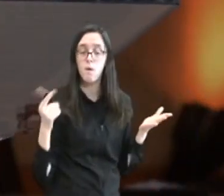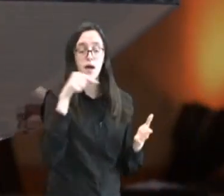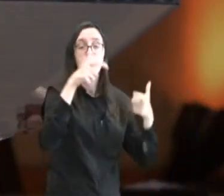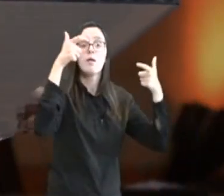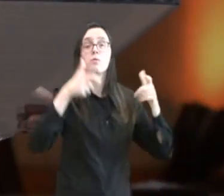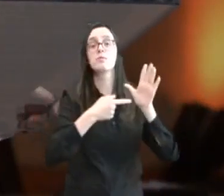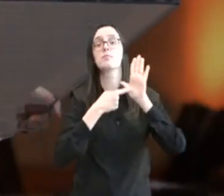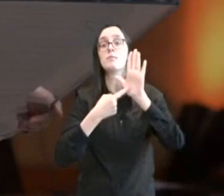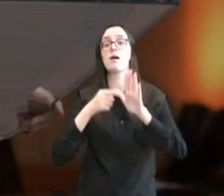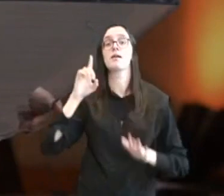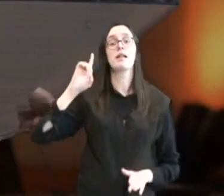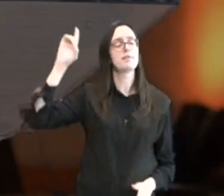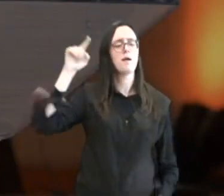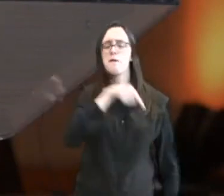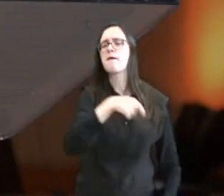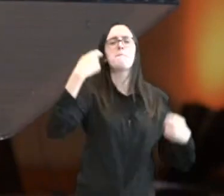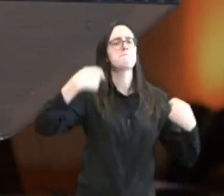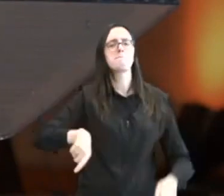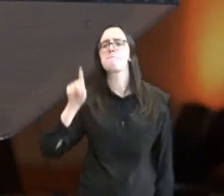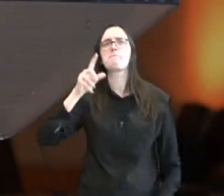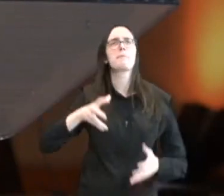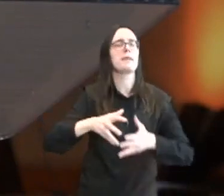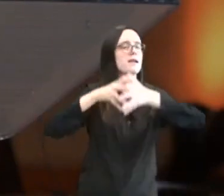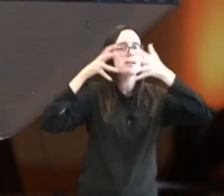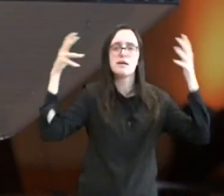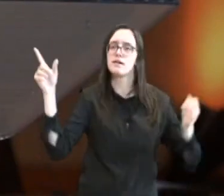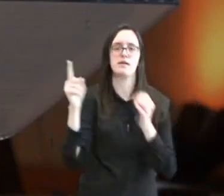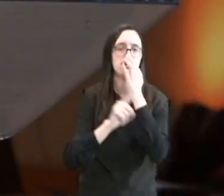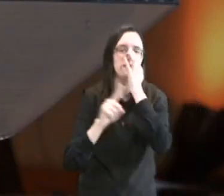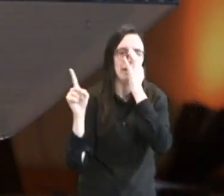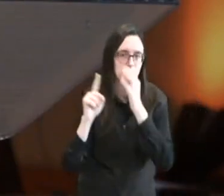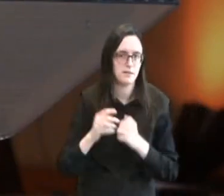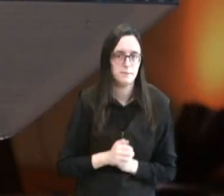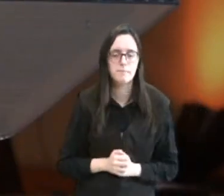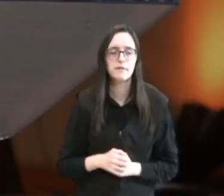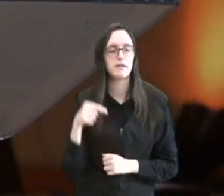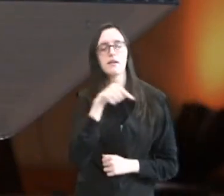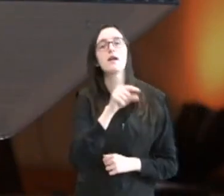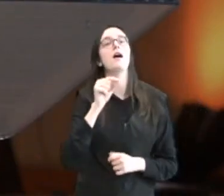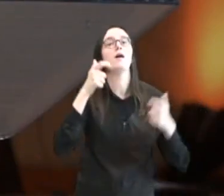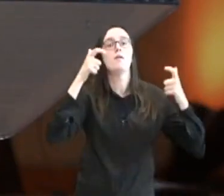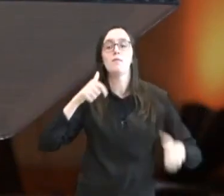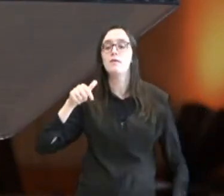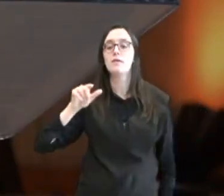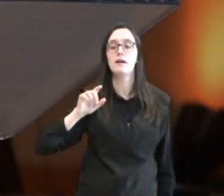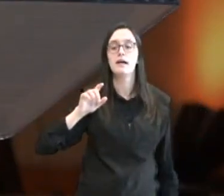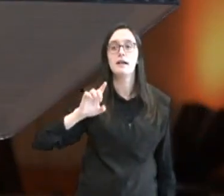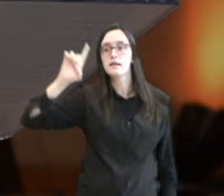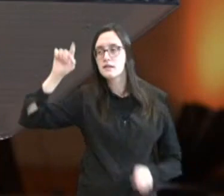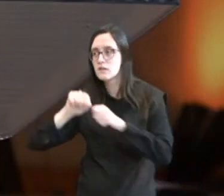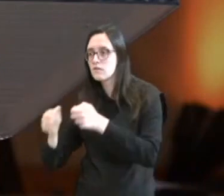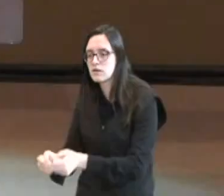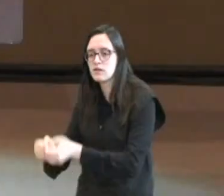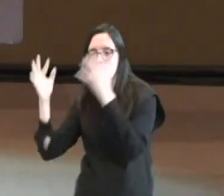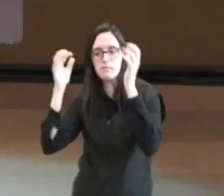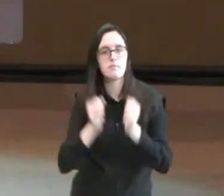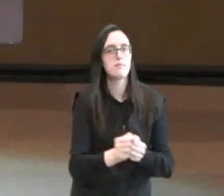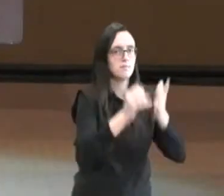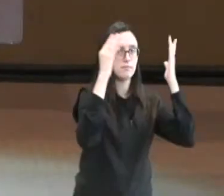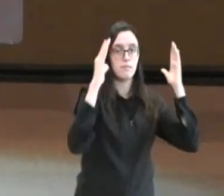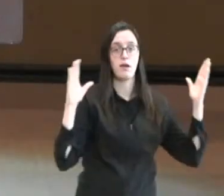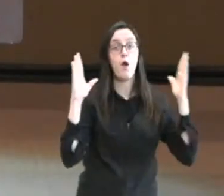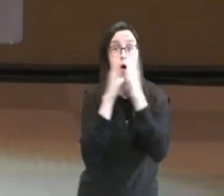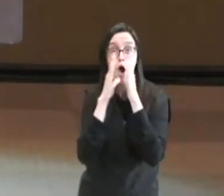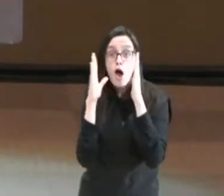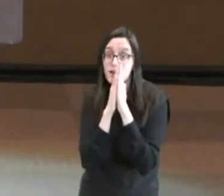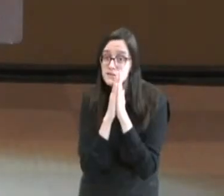Deus. Ele não tem que ser engrandecido. E aqui, meus irmãos, é onde Deus realiza seus sinais e prodígios. A